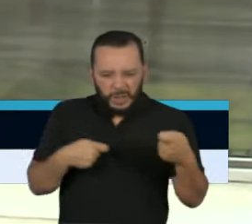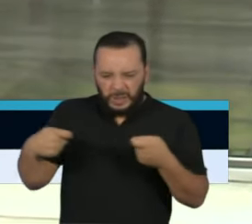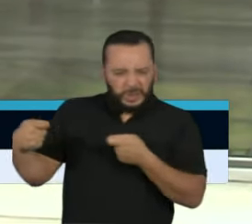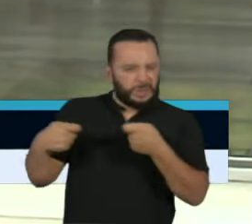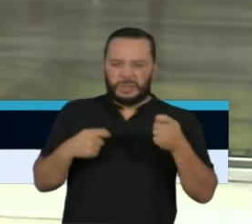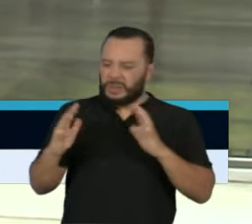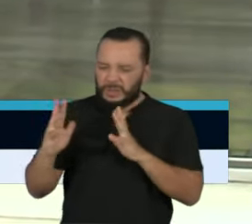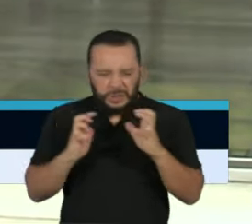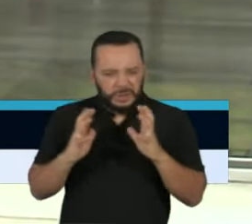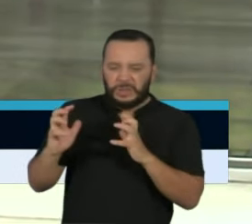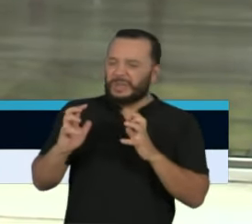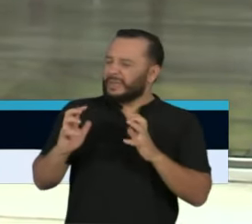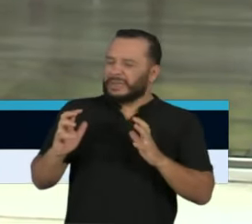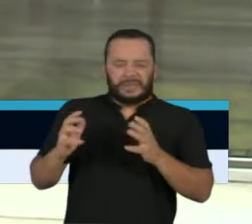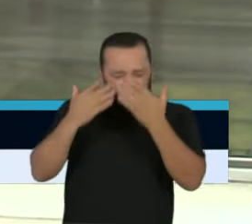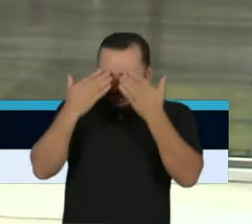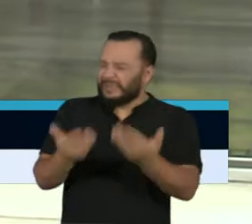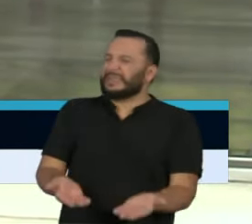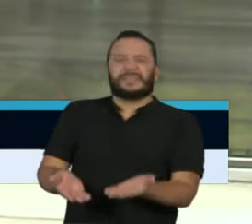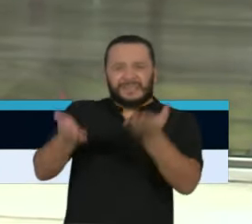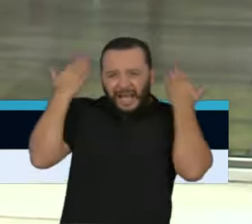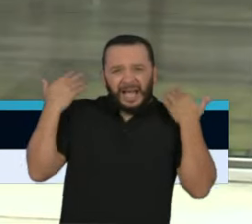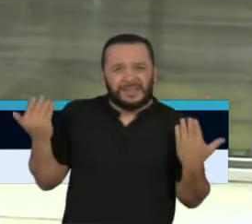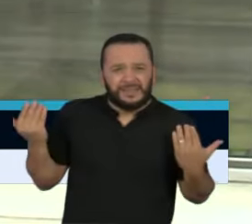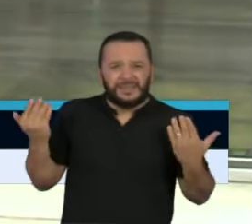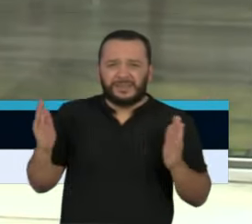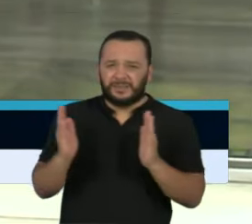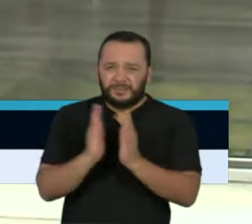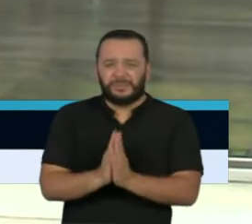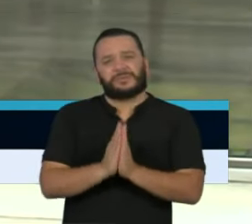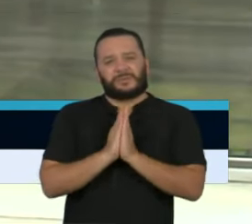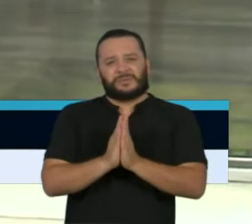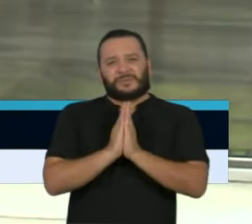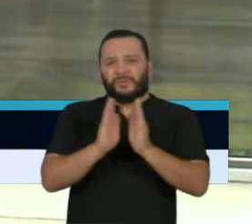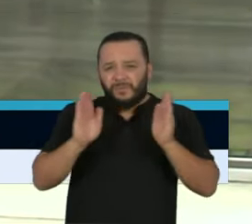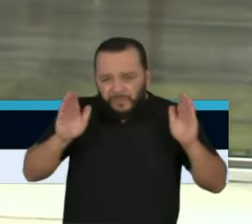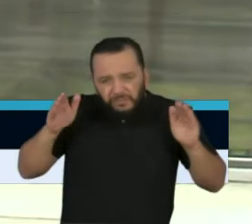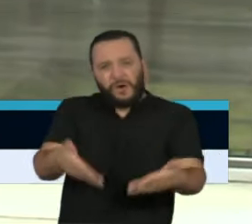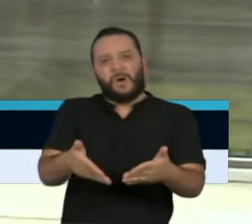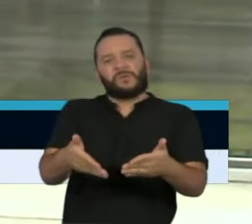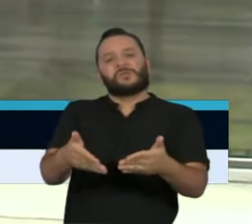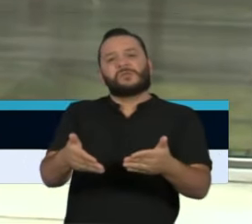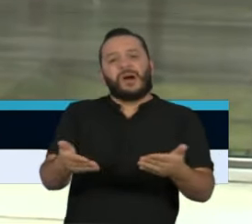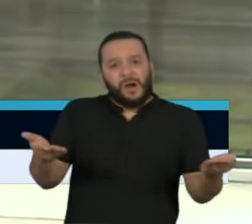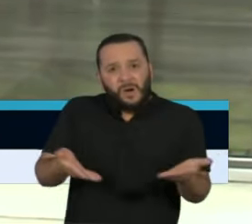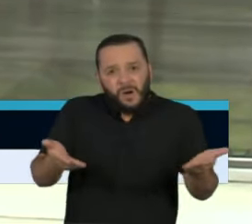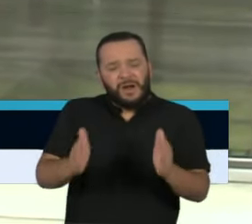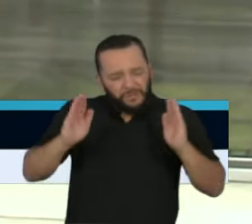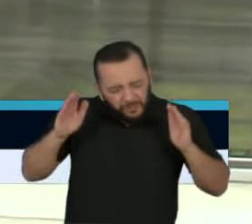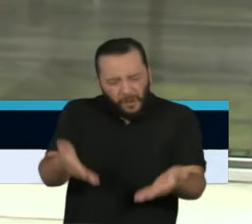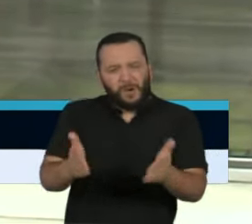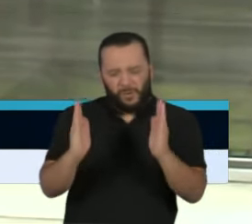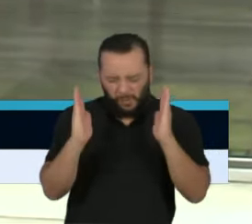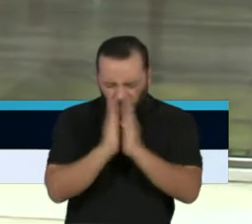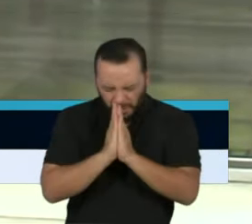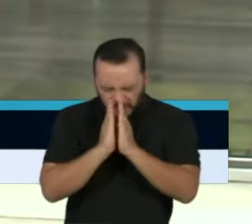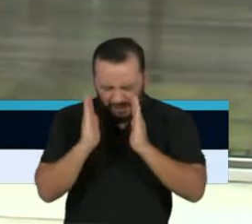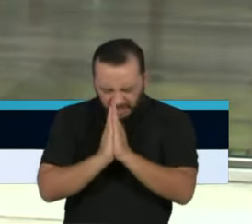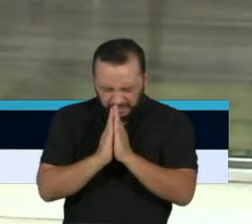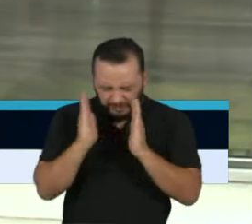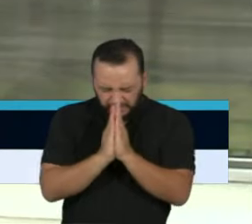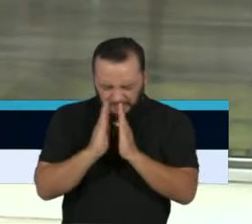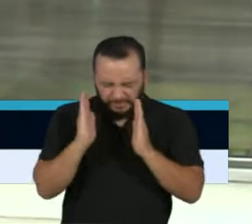do passado, mais ou menos remoto. Concentrem as suas atenções, as suas forças, as suas orações, o seu bom